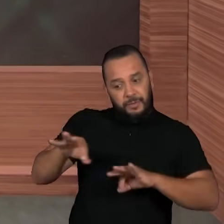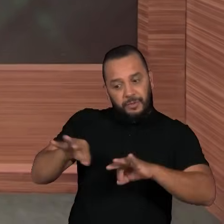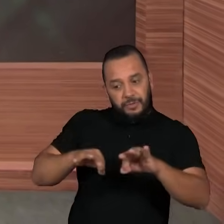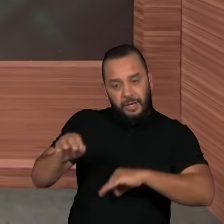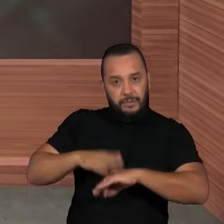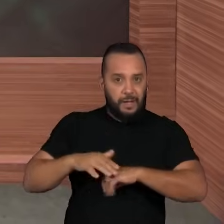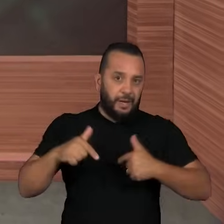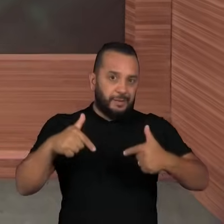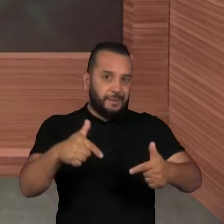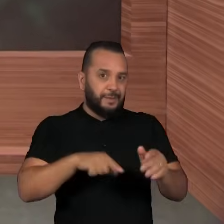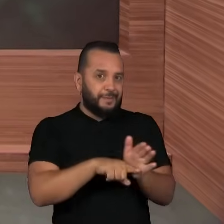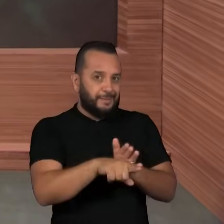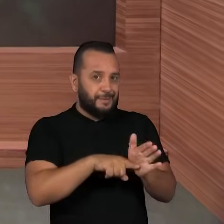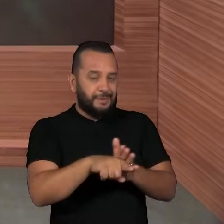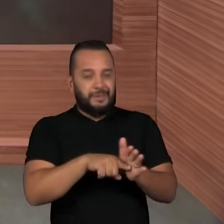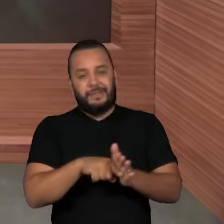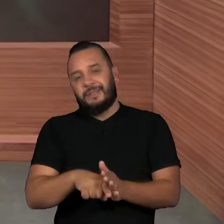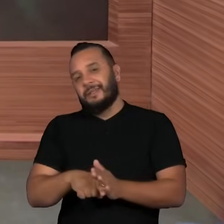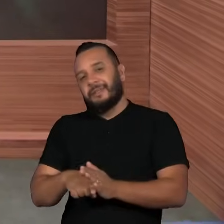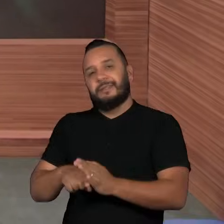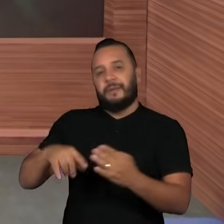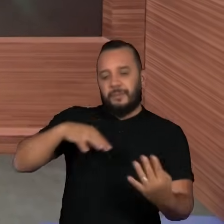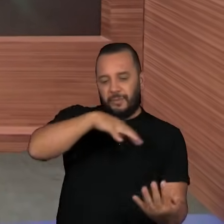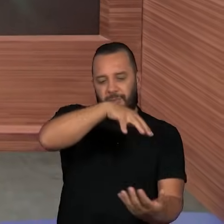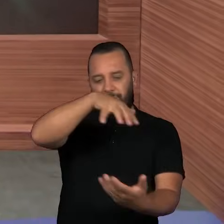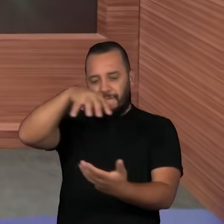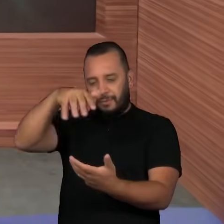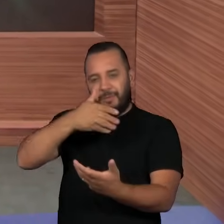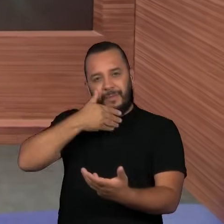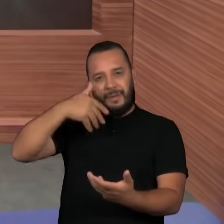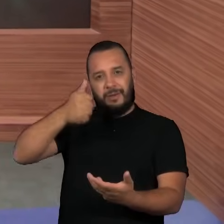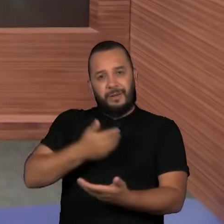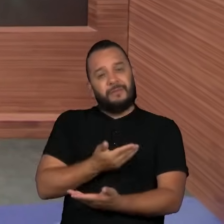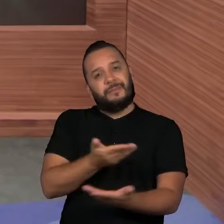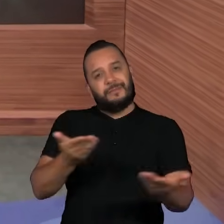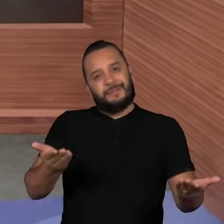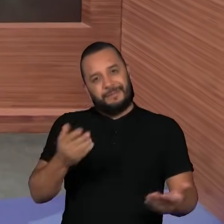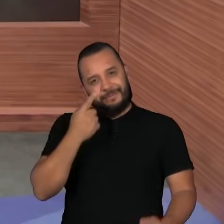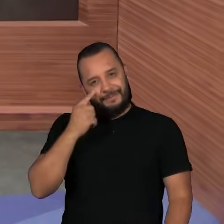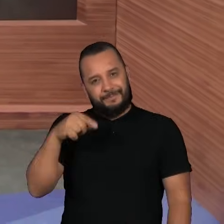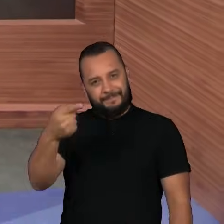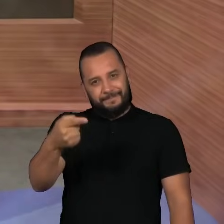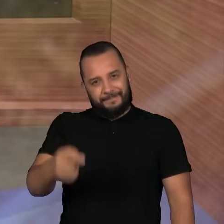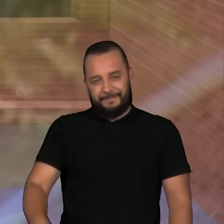ações e pesquisas por um mundo melhor para todos nós. Até lá!